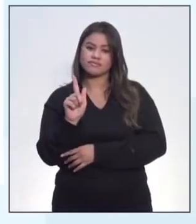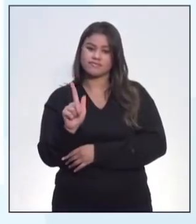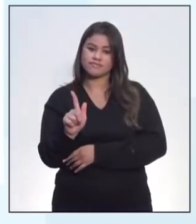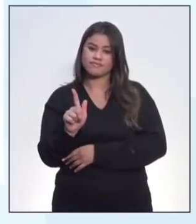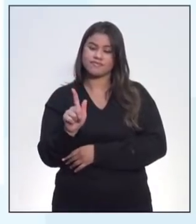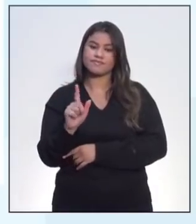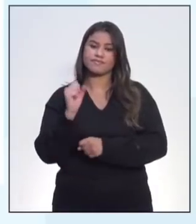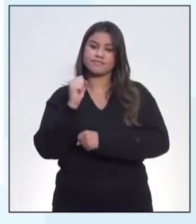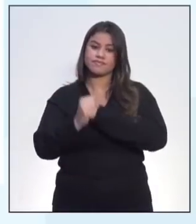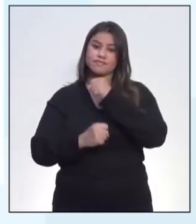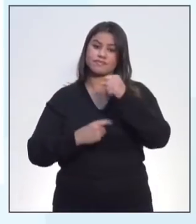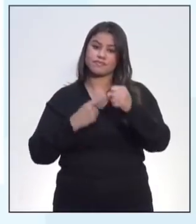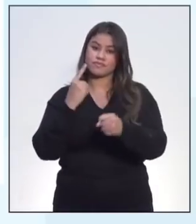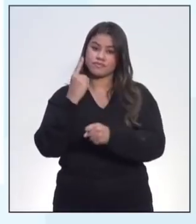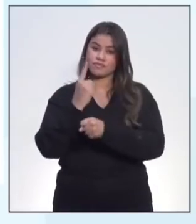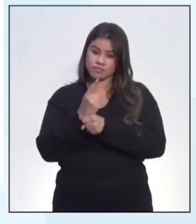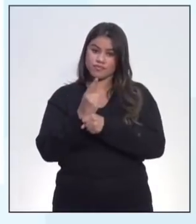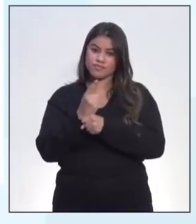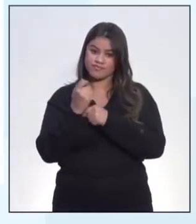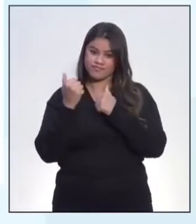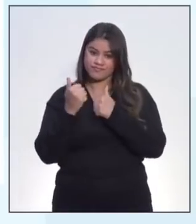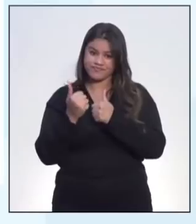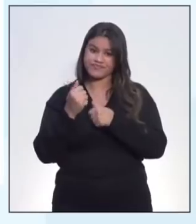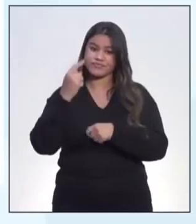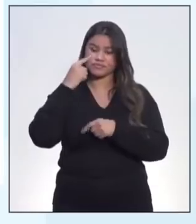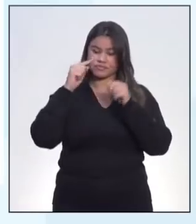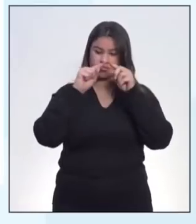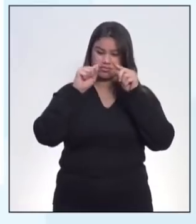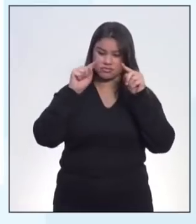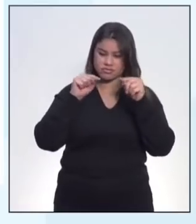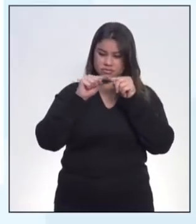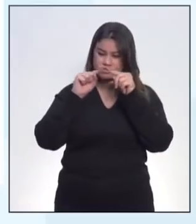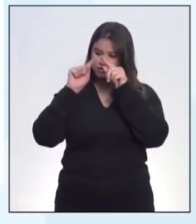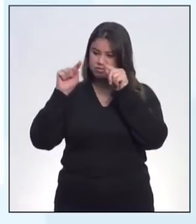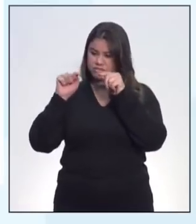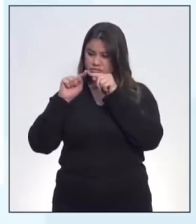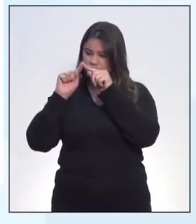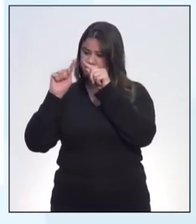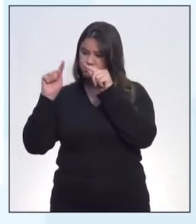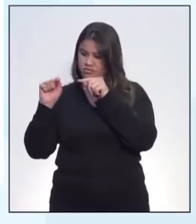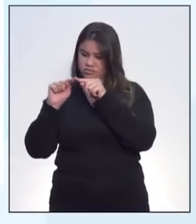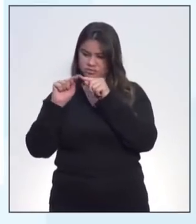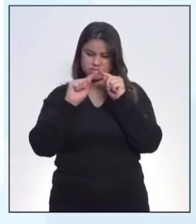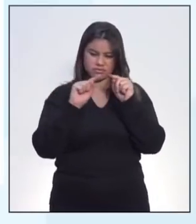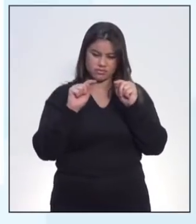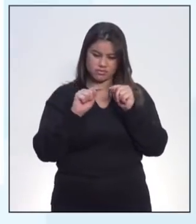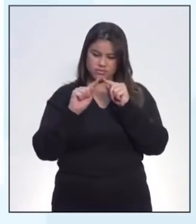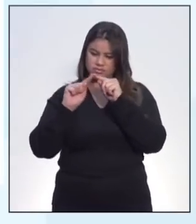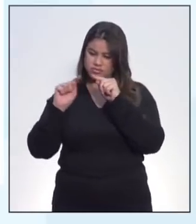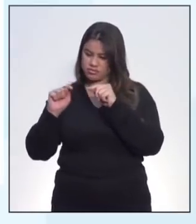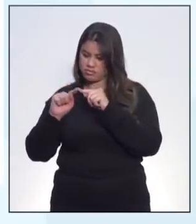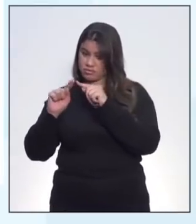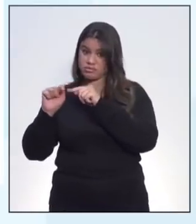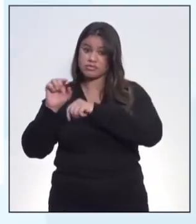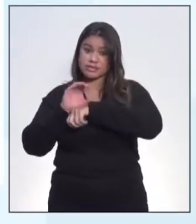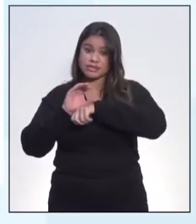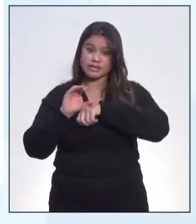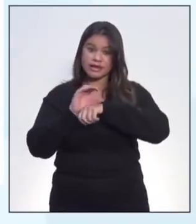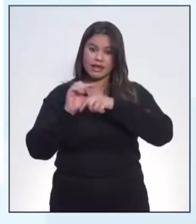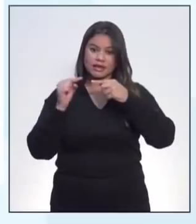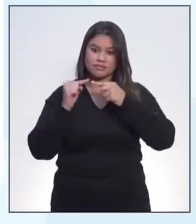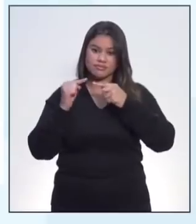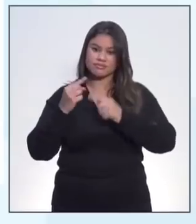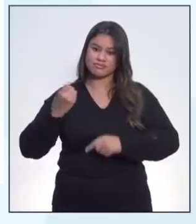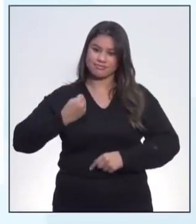quadradinhos ali, né? Em cinza, essa representação, fazendo essa associação numérica aí, tudo bem?